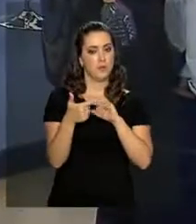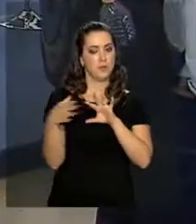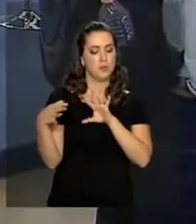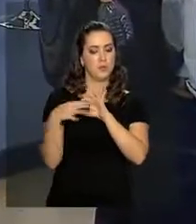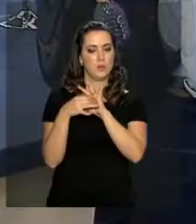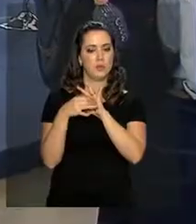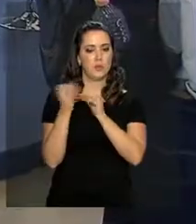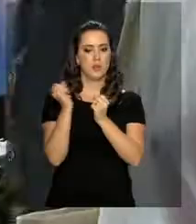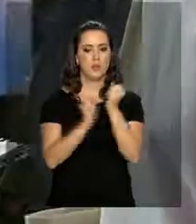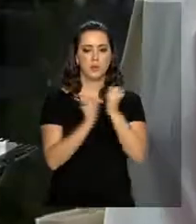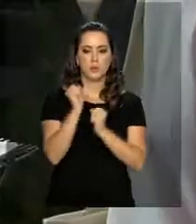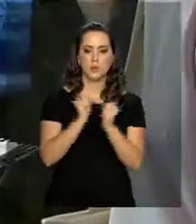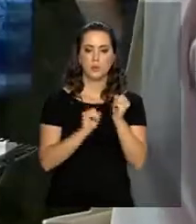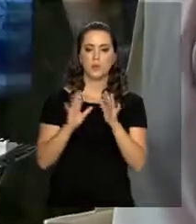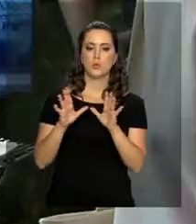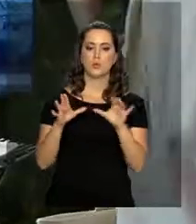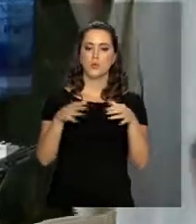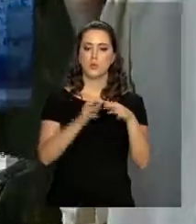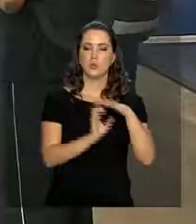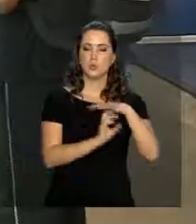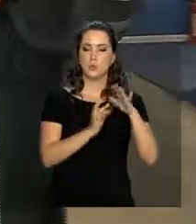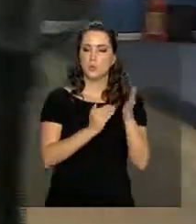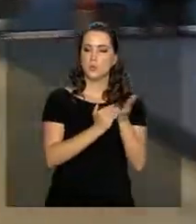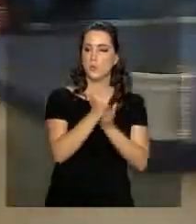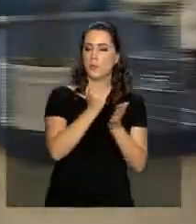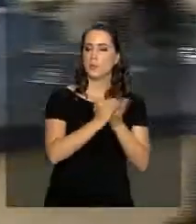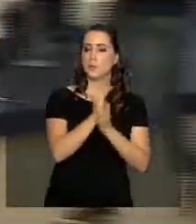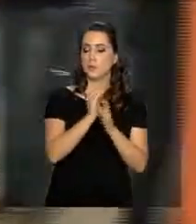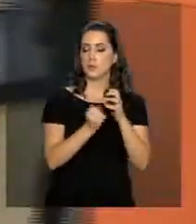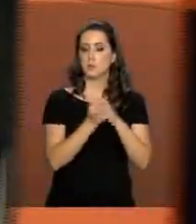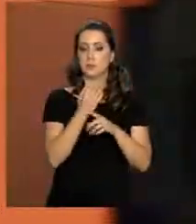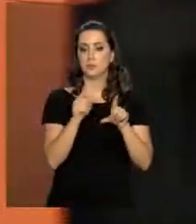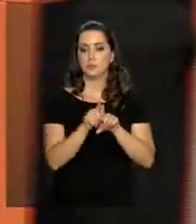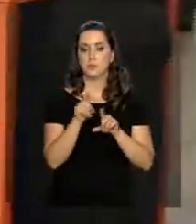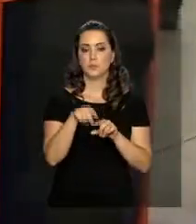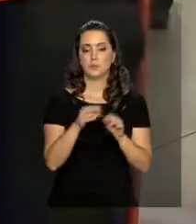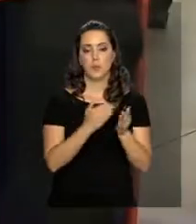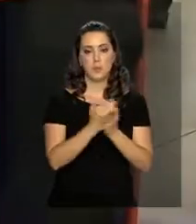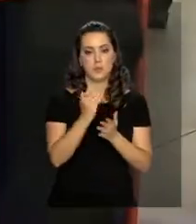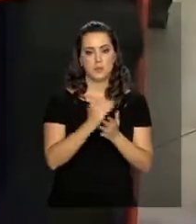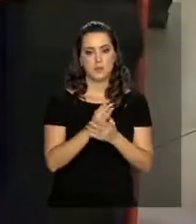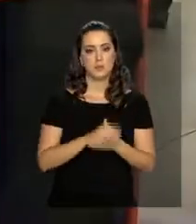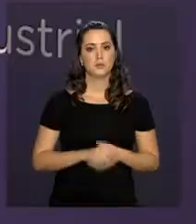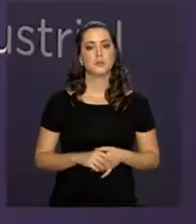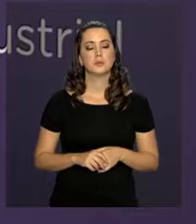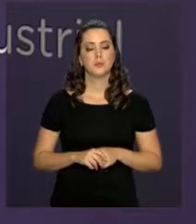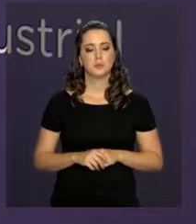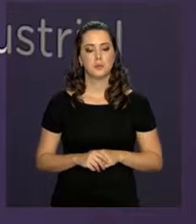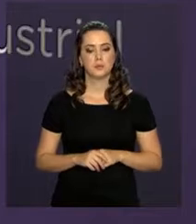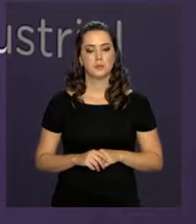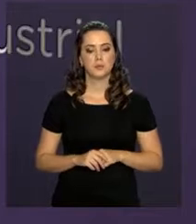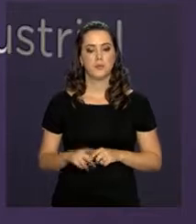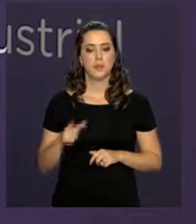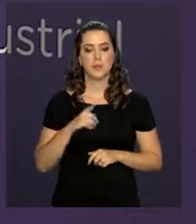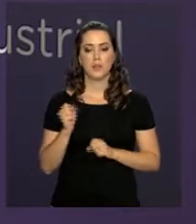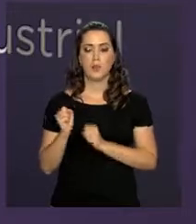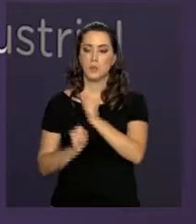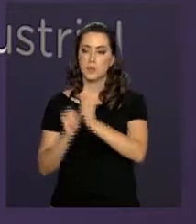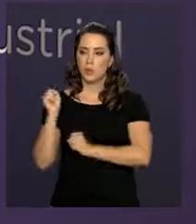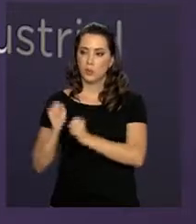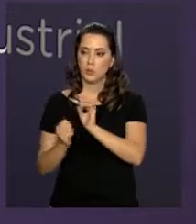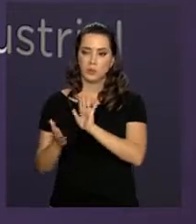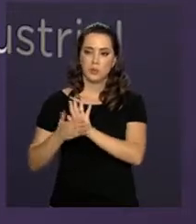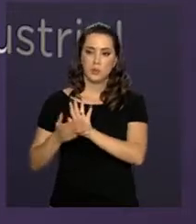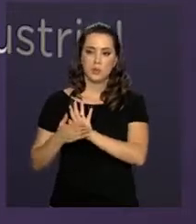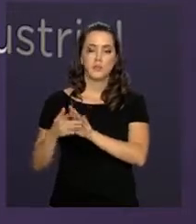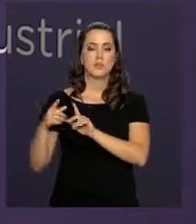conectar a indústria as startups que são as empresas inovadoras em início de actividade de um lado a indústria apresenta